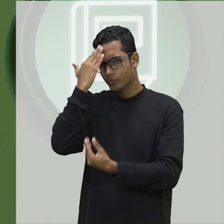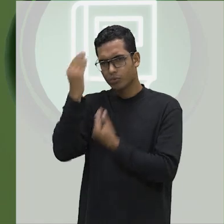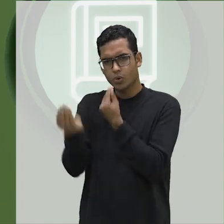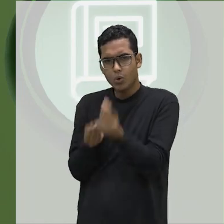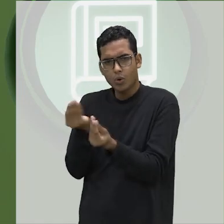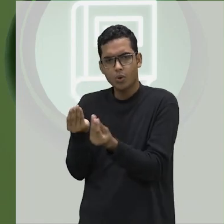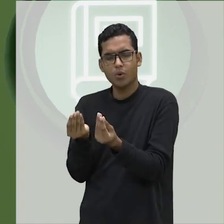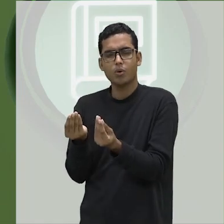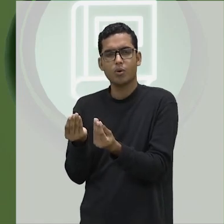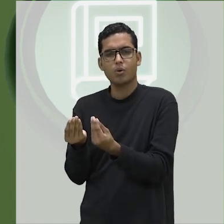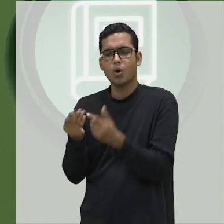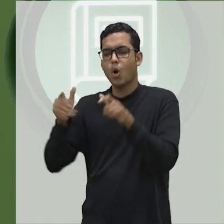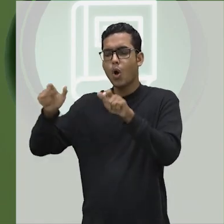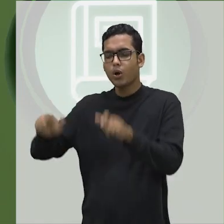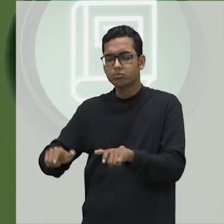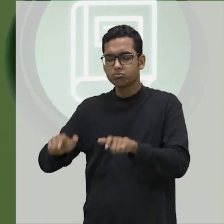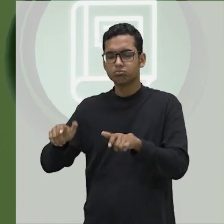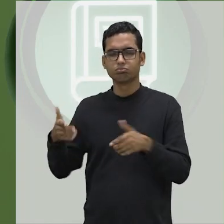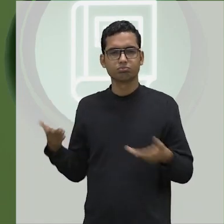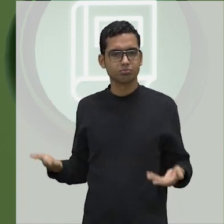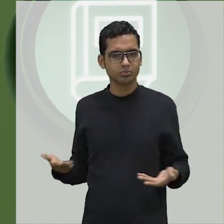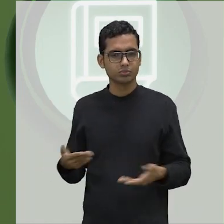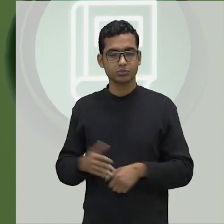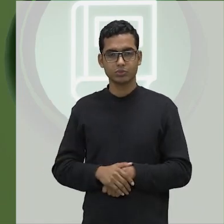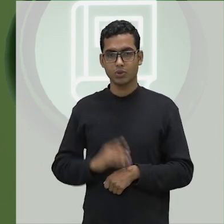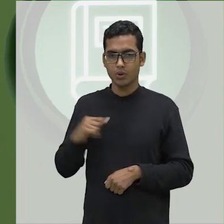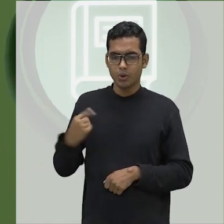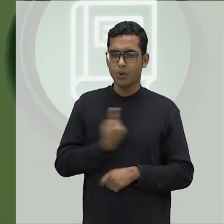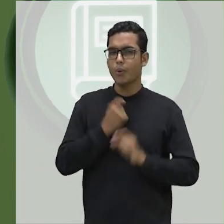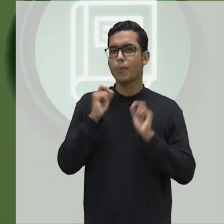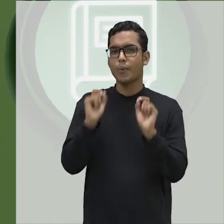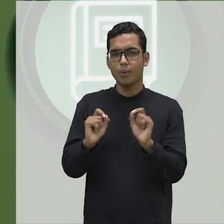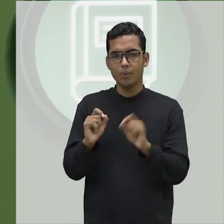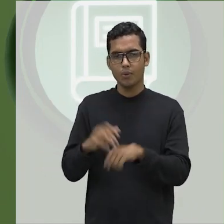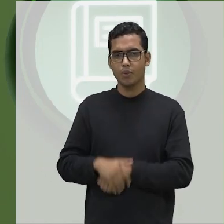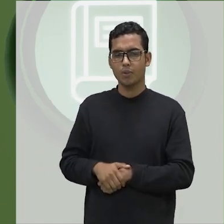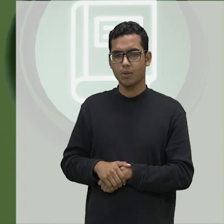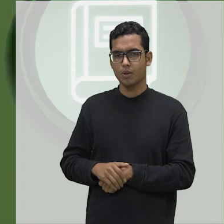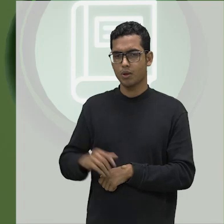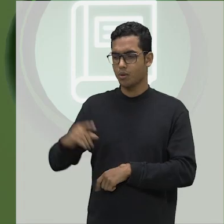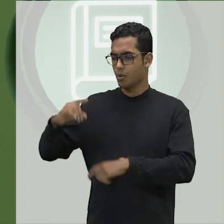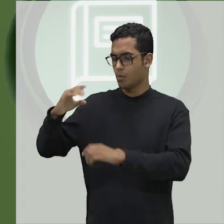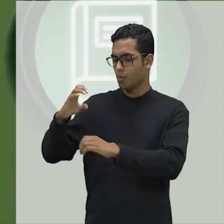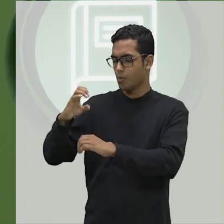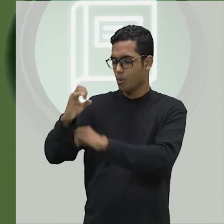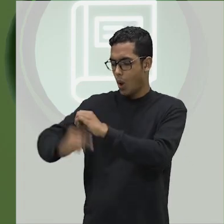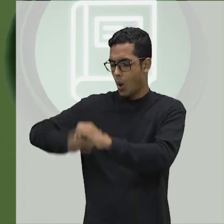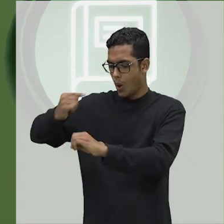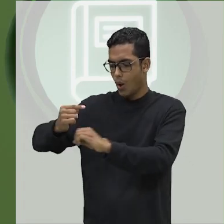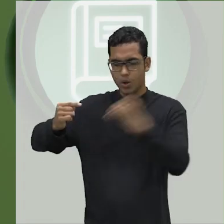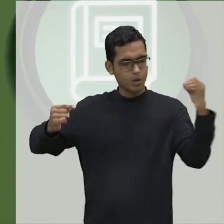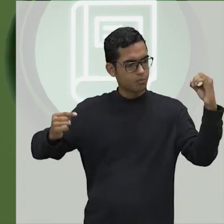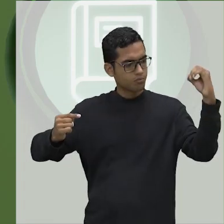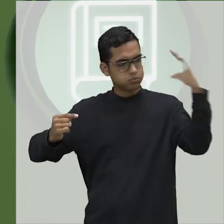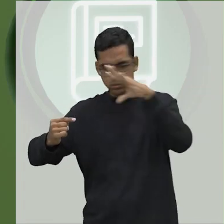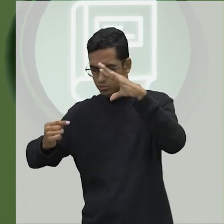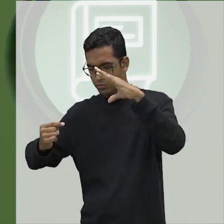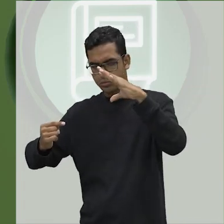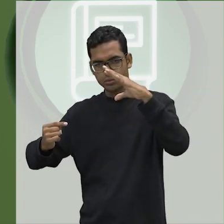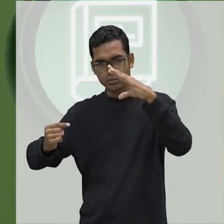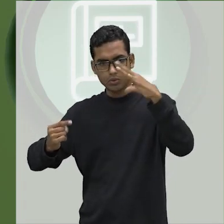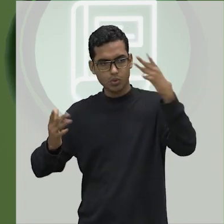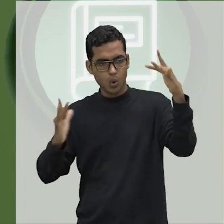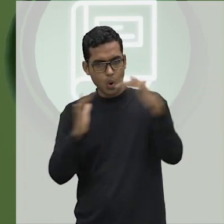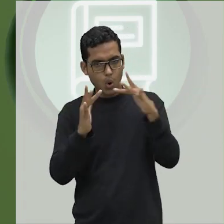visualizar onde esse elétron está. Aí o que é que a gente faz? Joga luz nesse elétron, por exemplo. Quando eu jogo luz nesse elétron, a luz